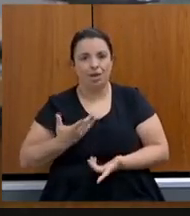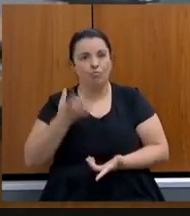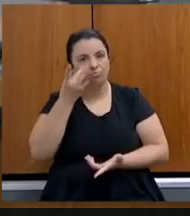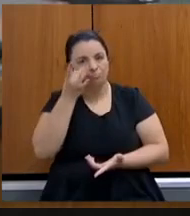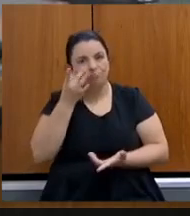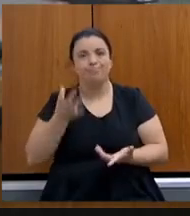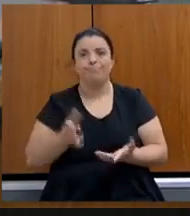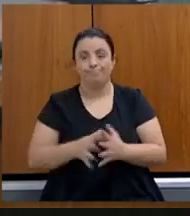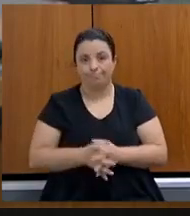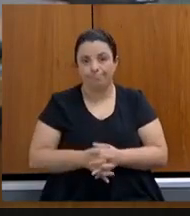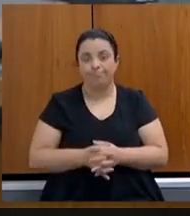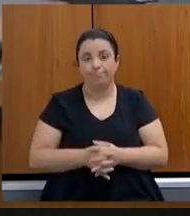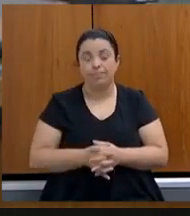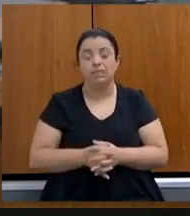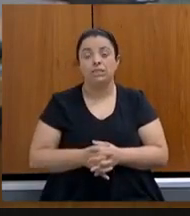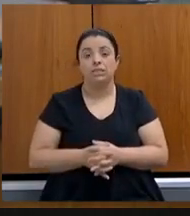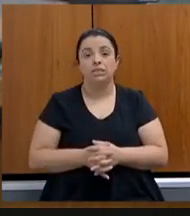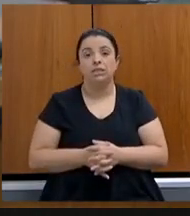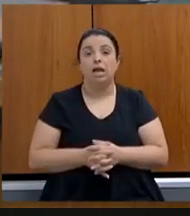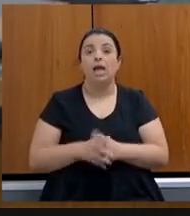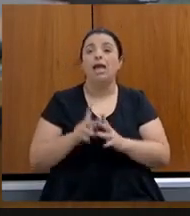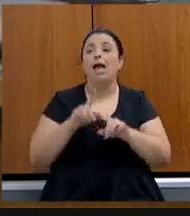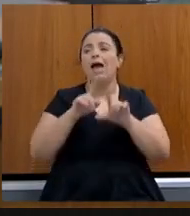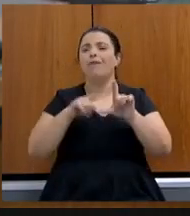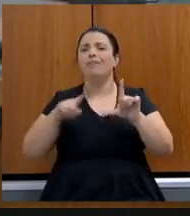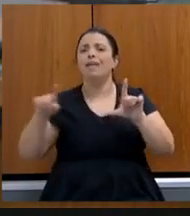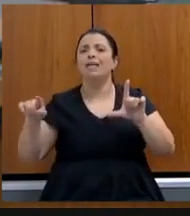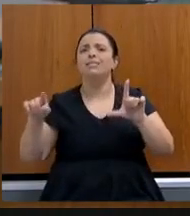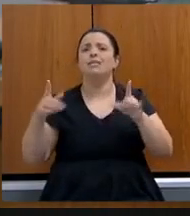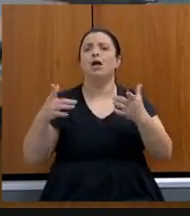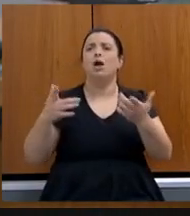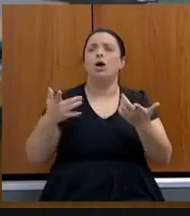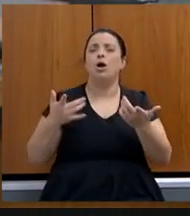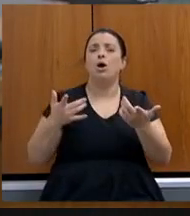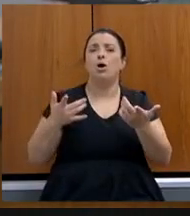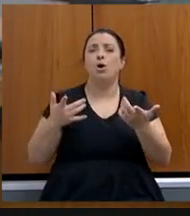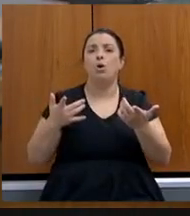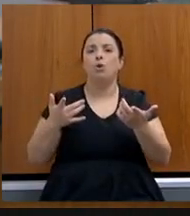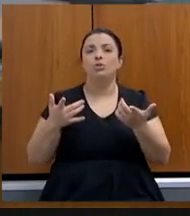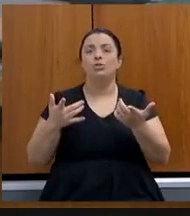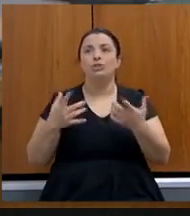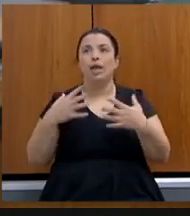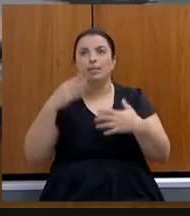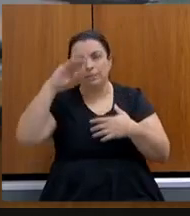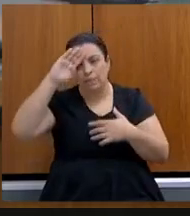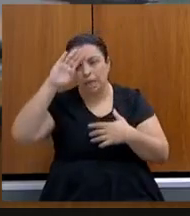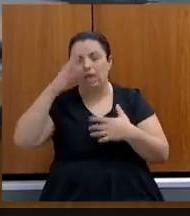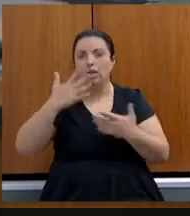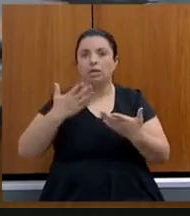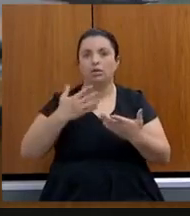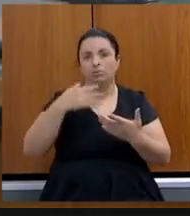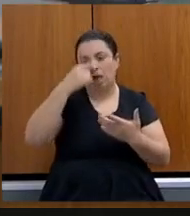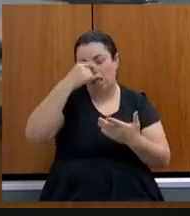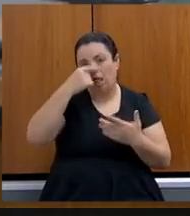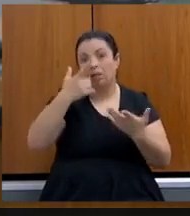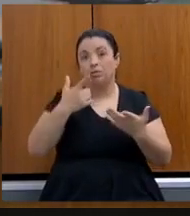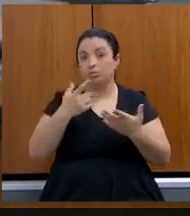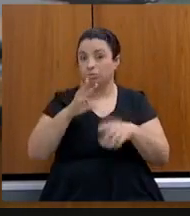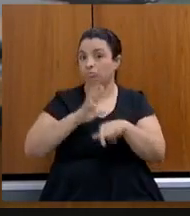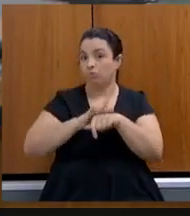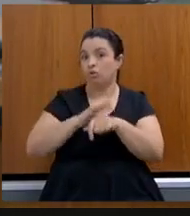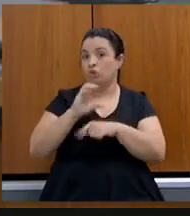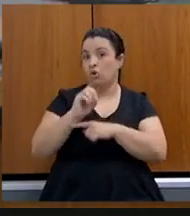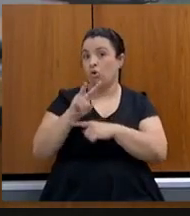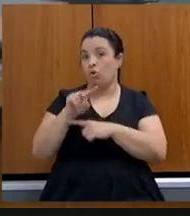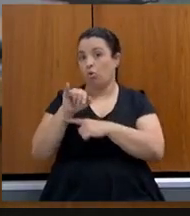em relação à avaliação aos casos de sintomas os casos é de covide